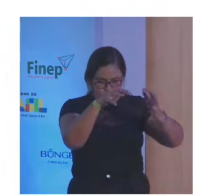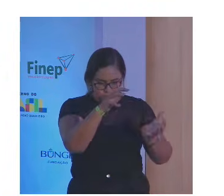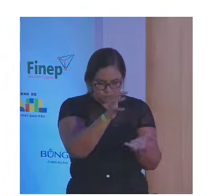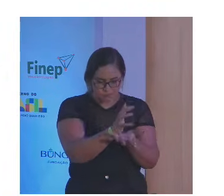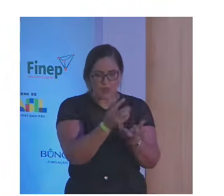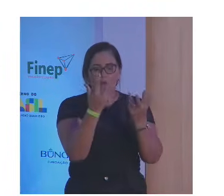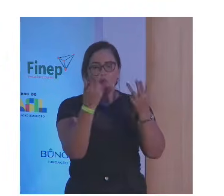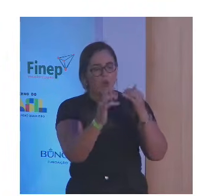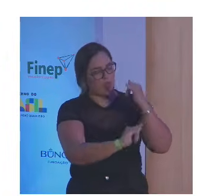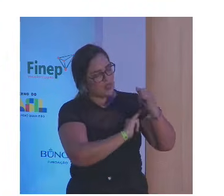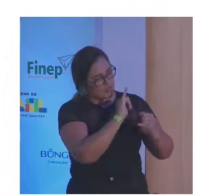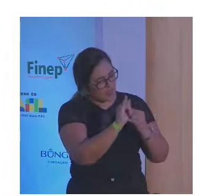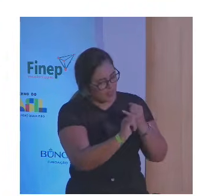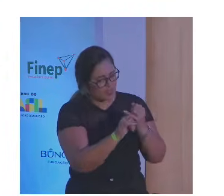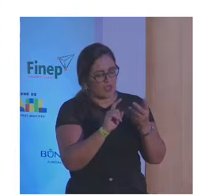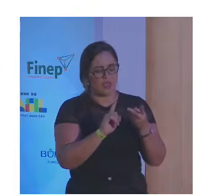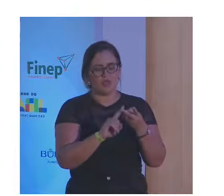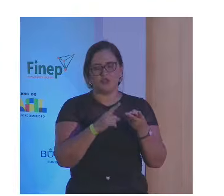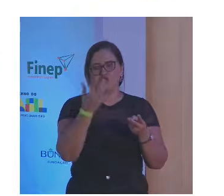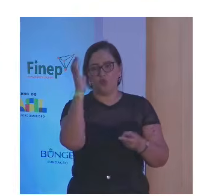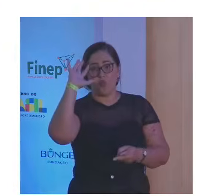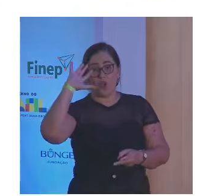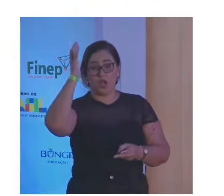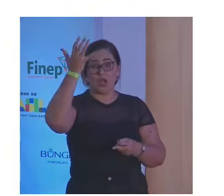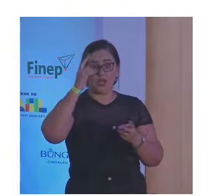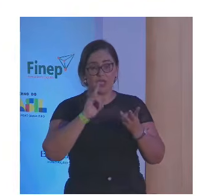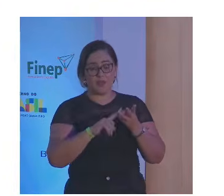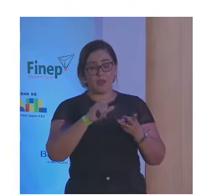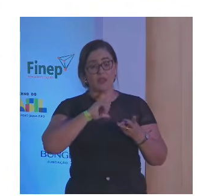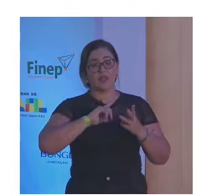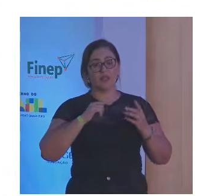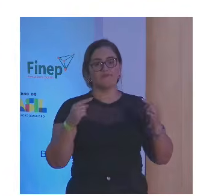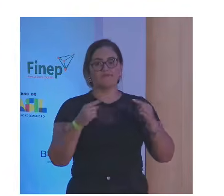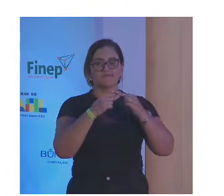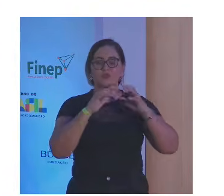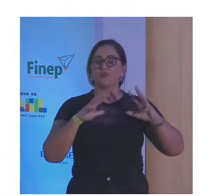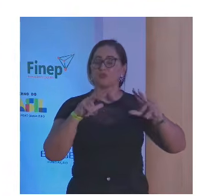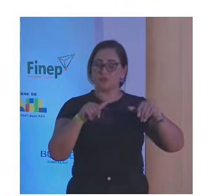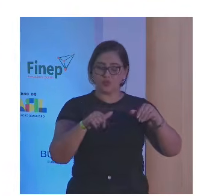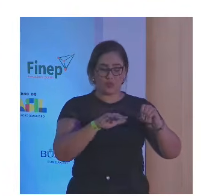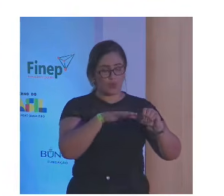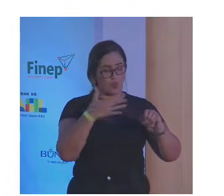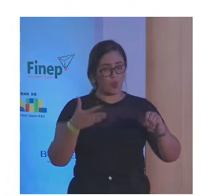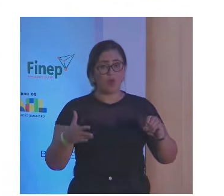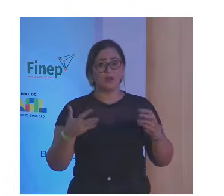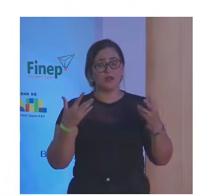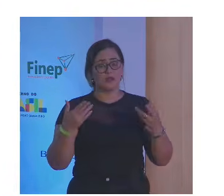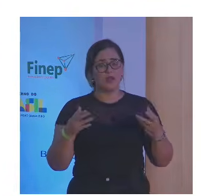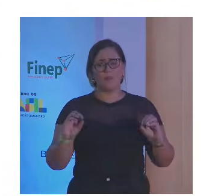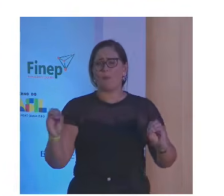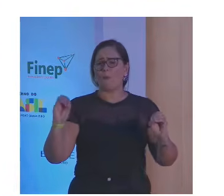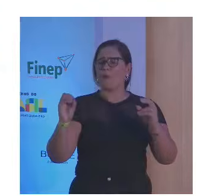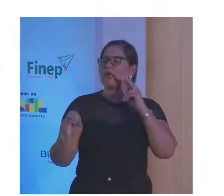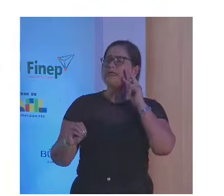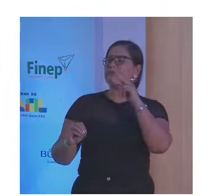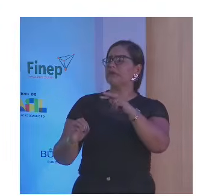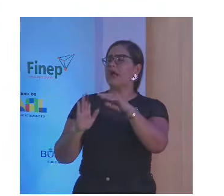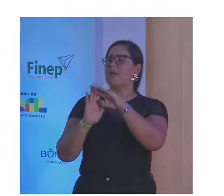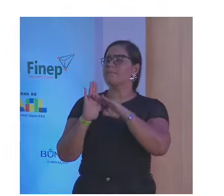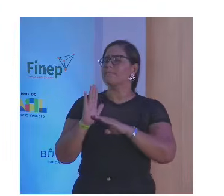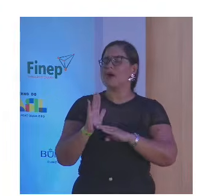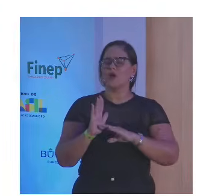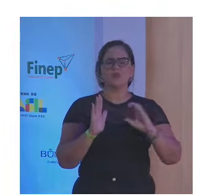como a internet, o clima. Então, há muitos bens comuns globais, e o oceano é um deles. Mas ninguém estava olhando para essa parte da diplomacia